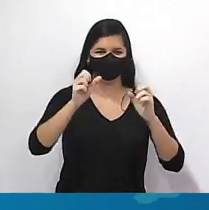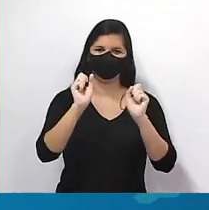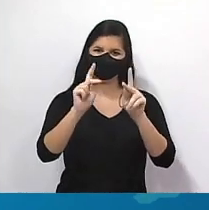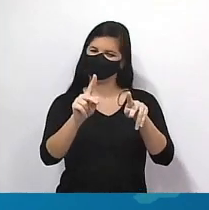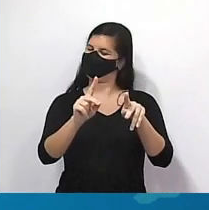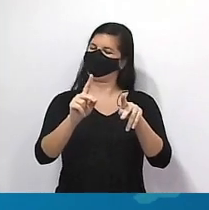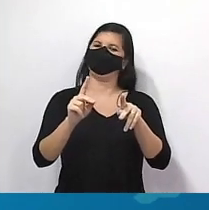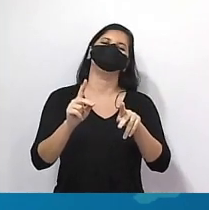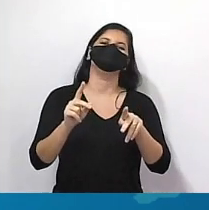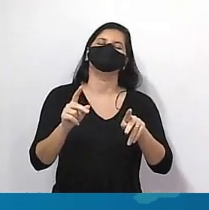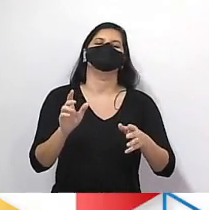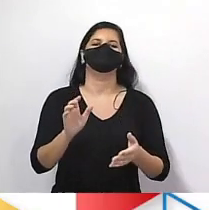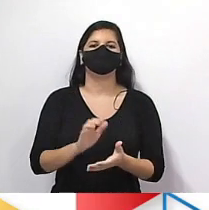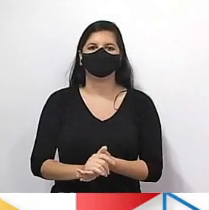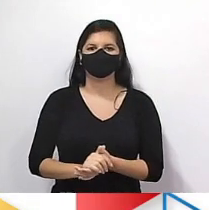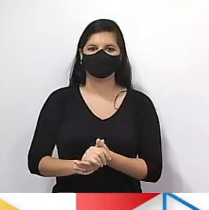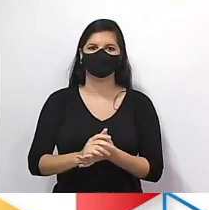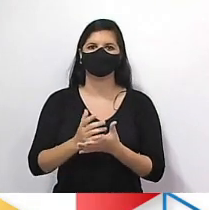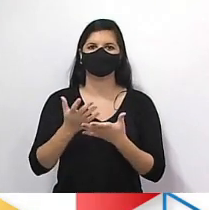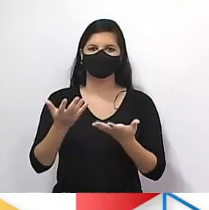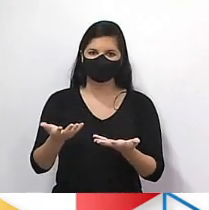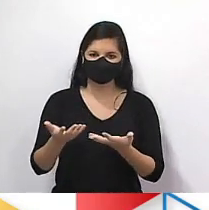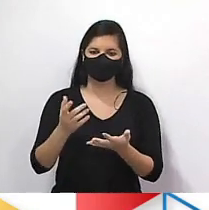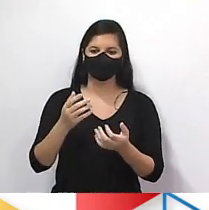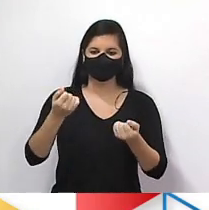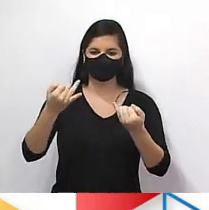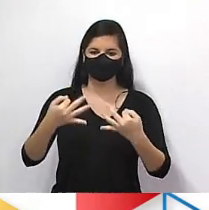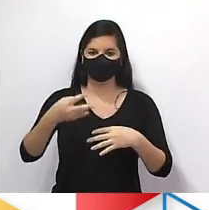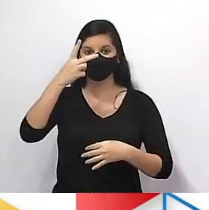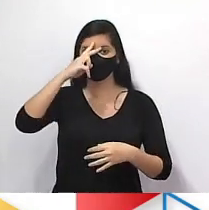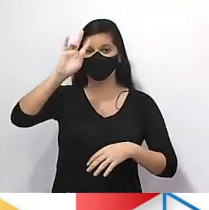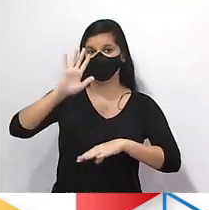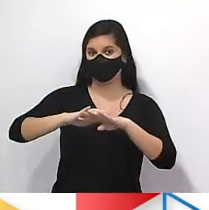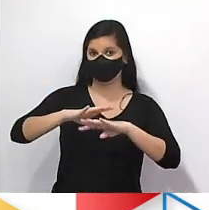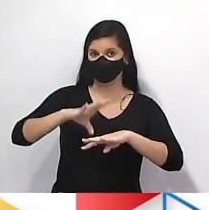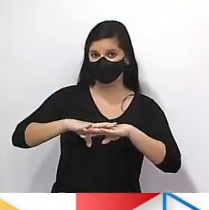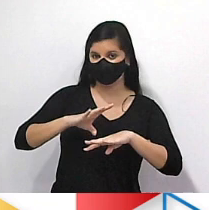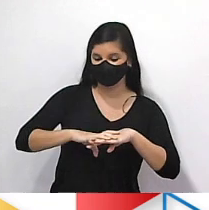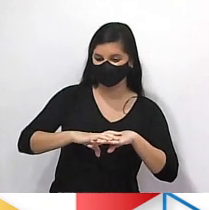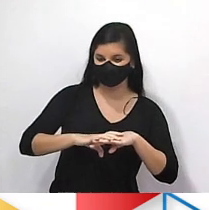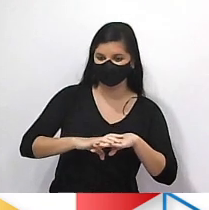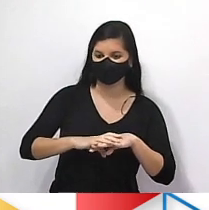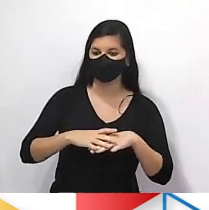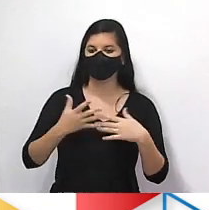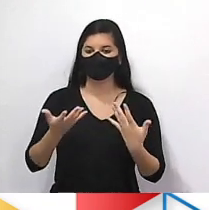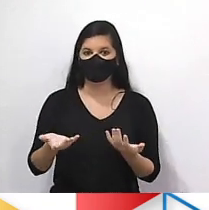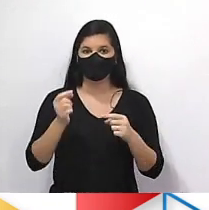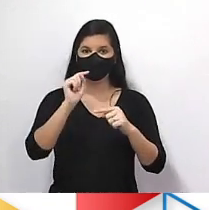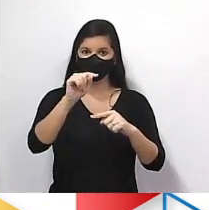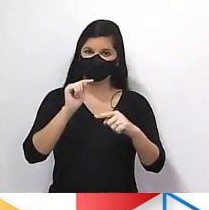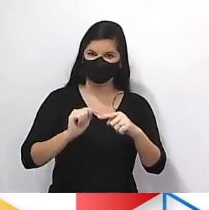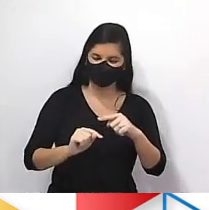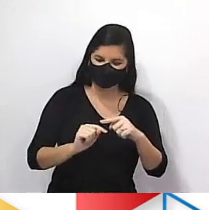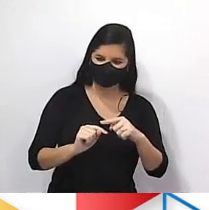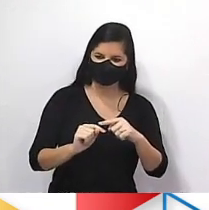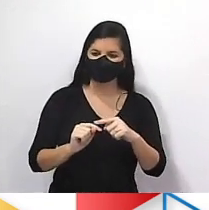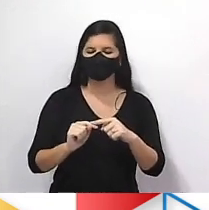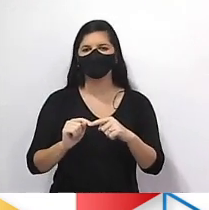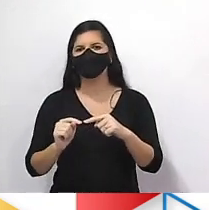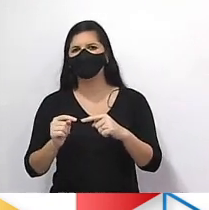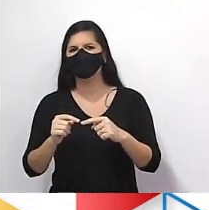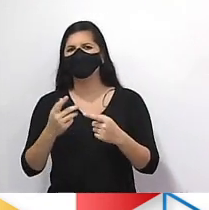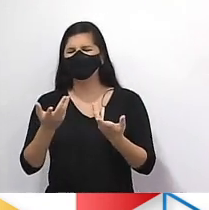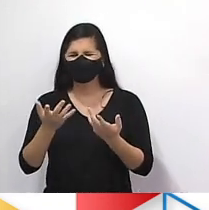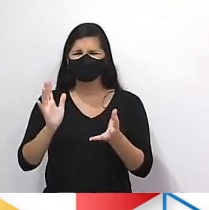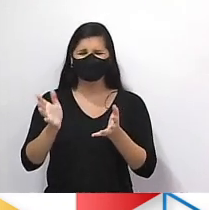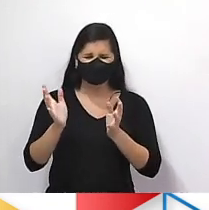bom? Então vamos lá. Como sempre, eu vou falar de história da matemática para falar um pouquinho sobre fração. Professor, acho que eu